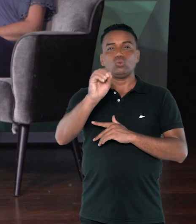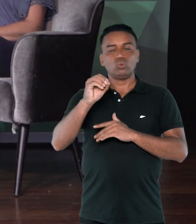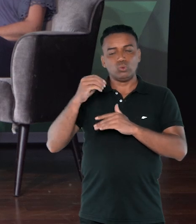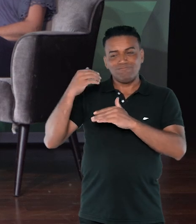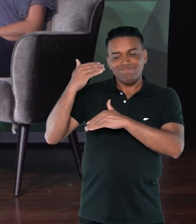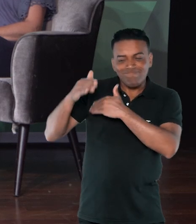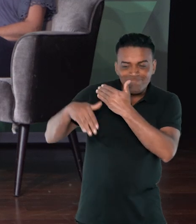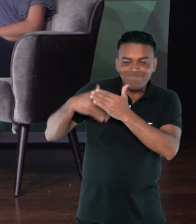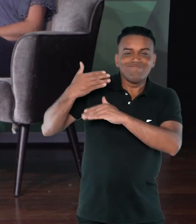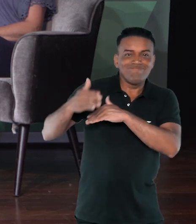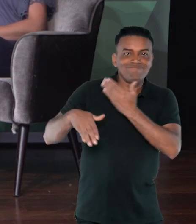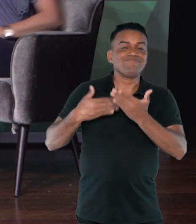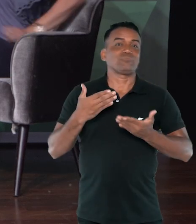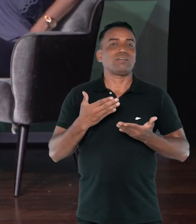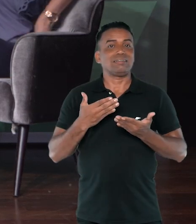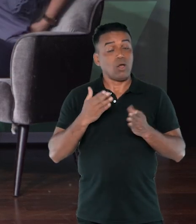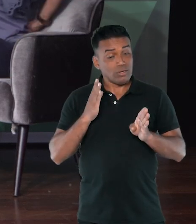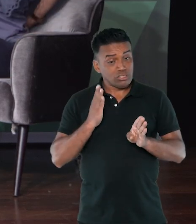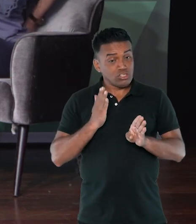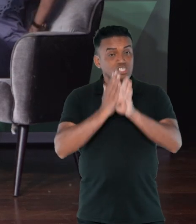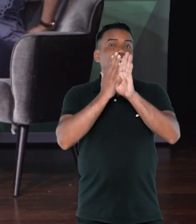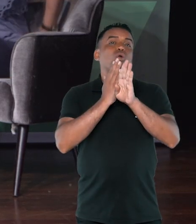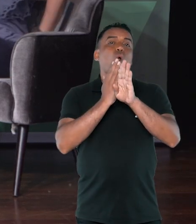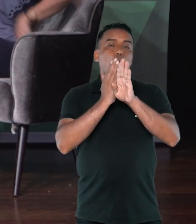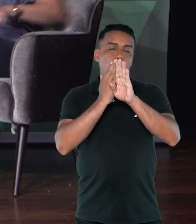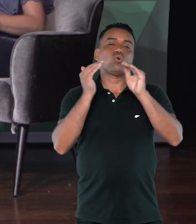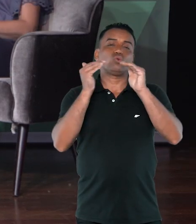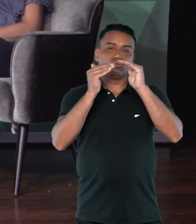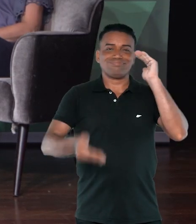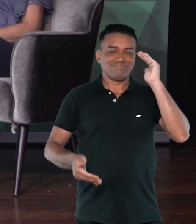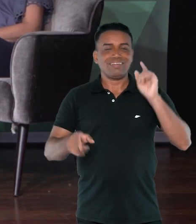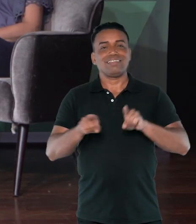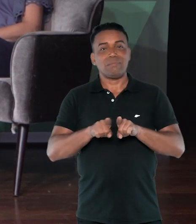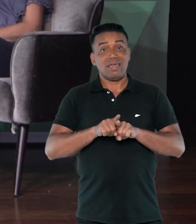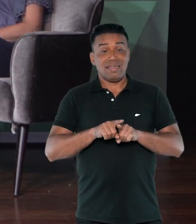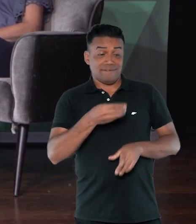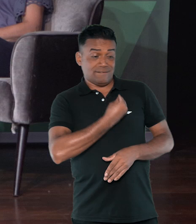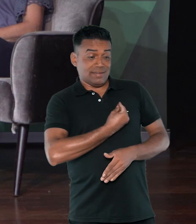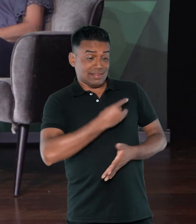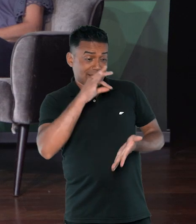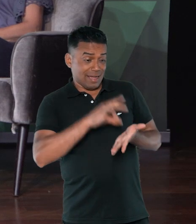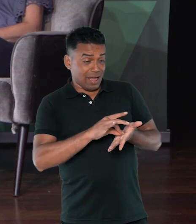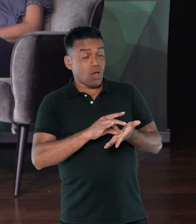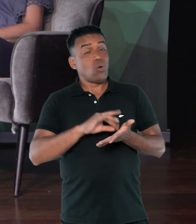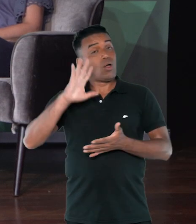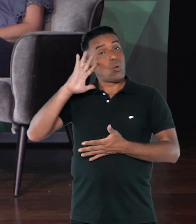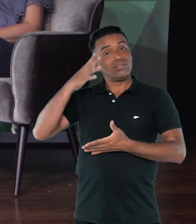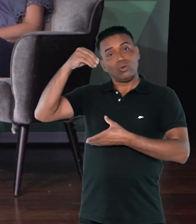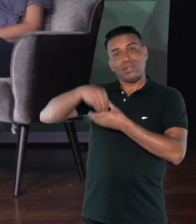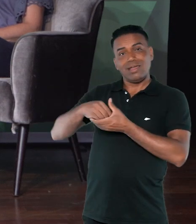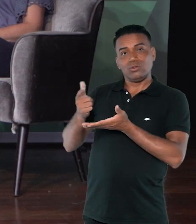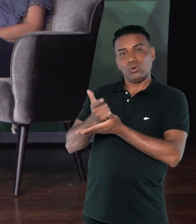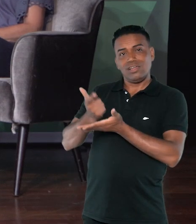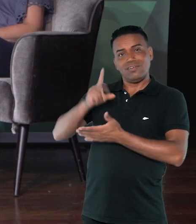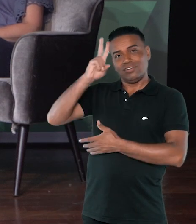com o livro também. Mas é importante você falando dessa história específica, né? Ele saber que ele já foi